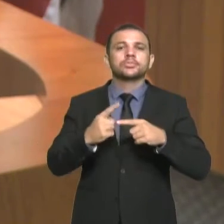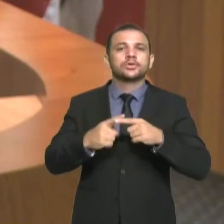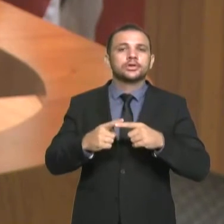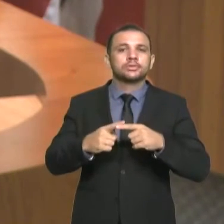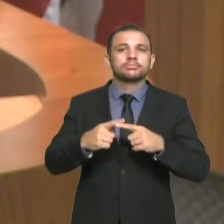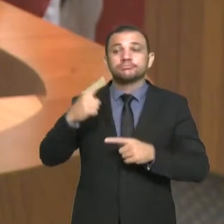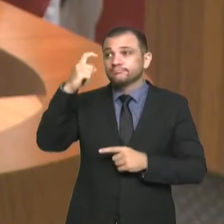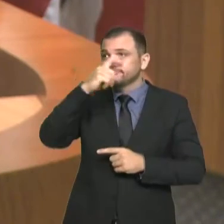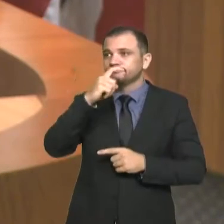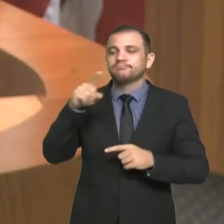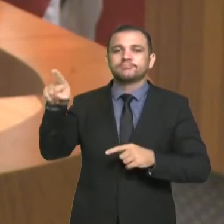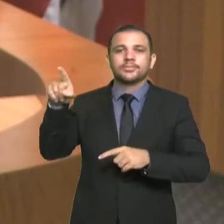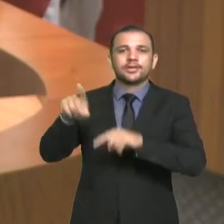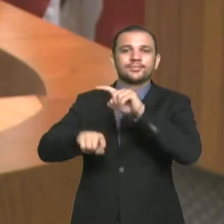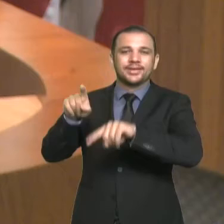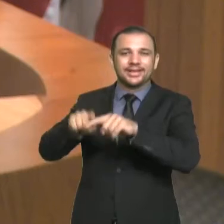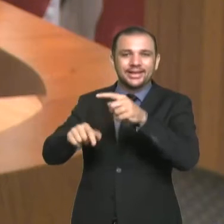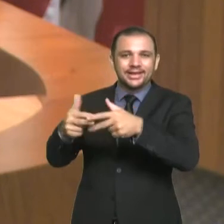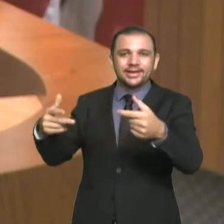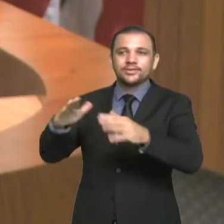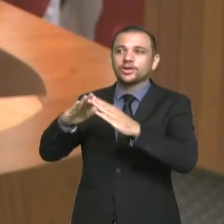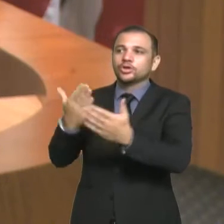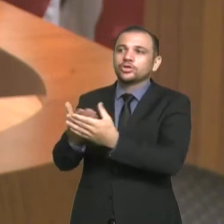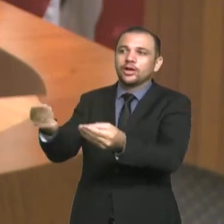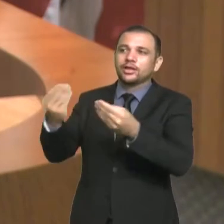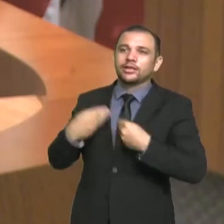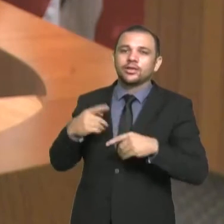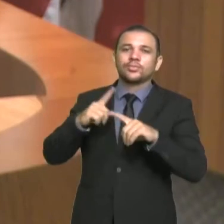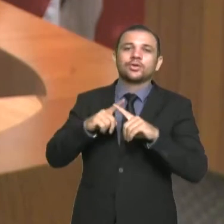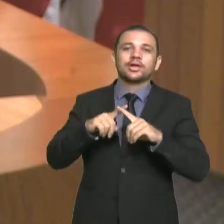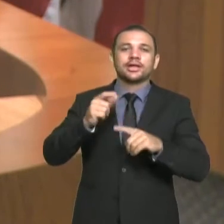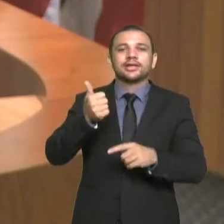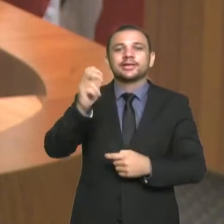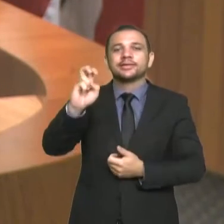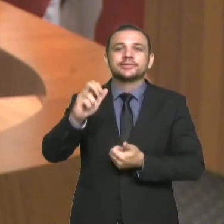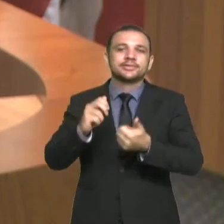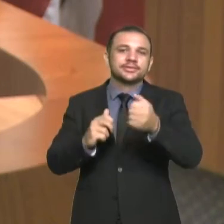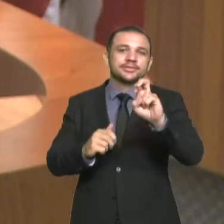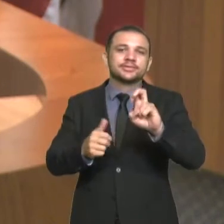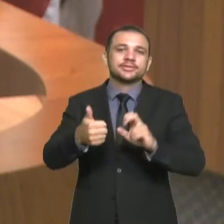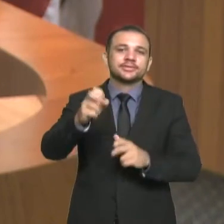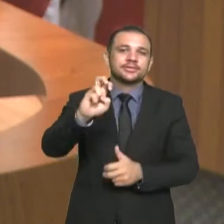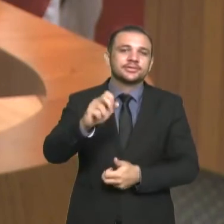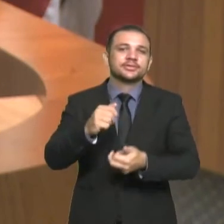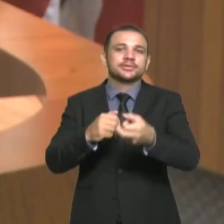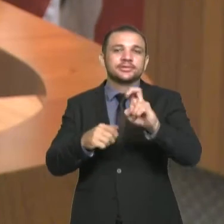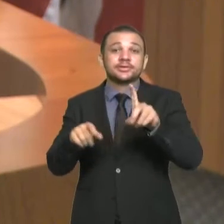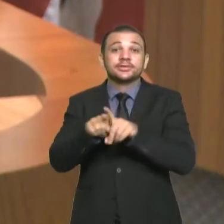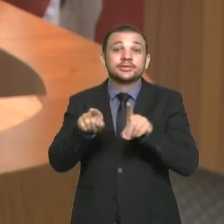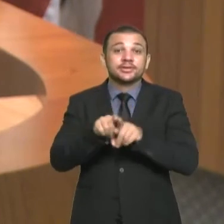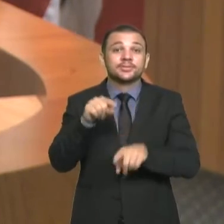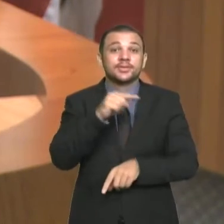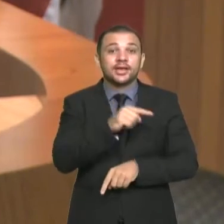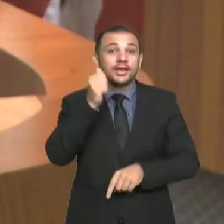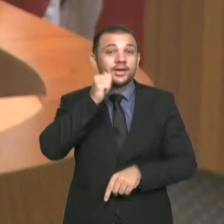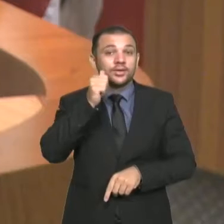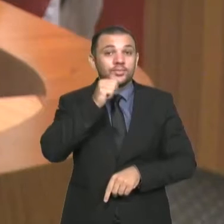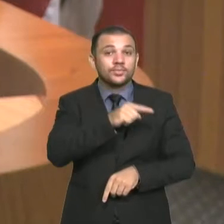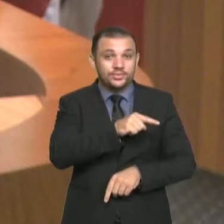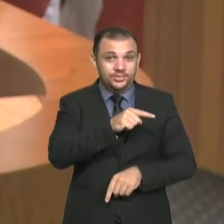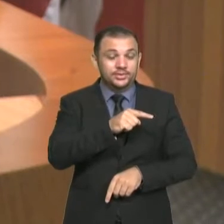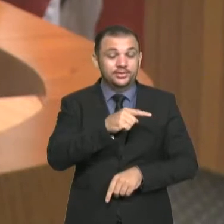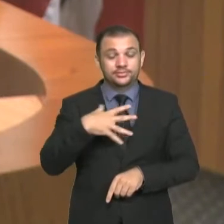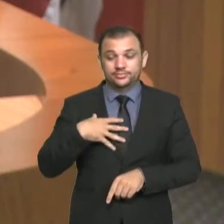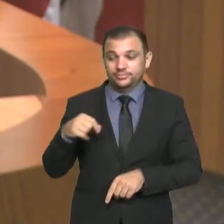acesso a esses materiais de 15 em 15 dias e a dificuldade que ela tinha para acumular as